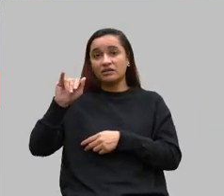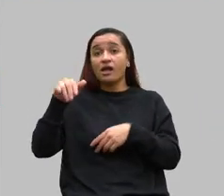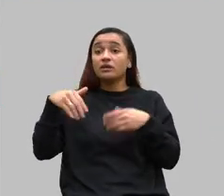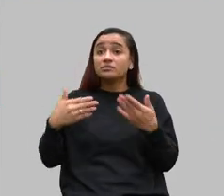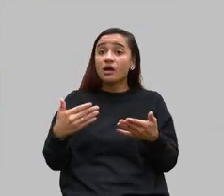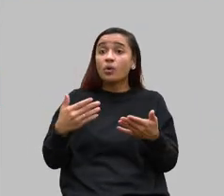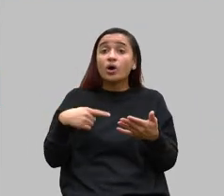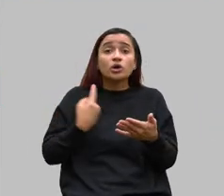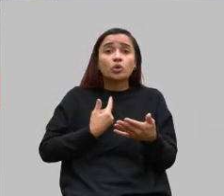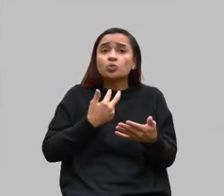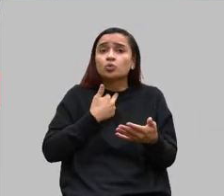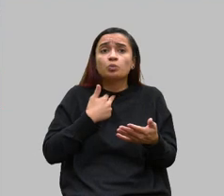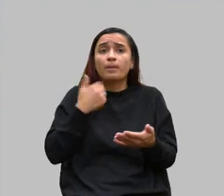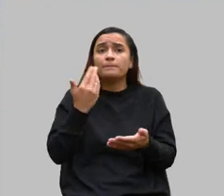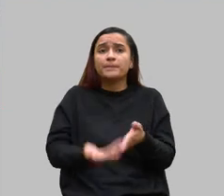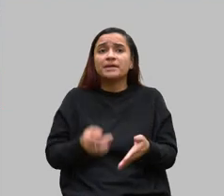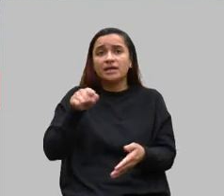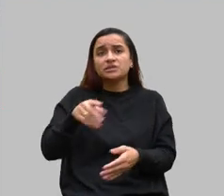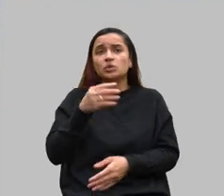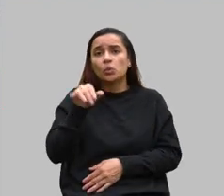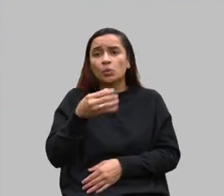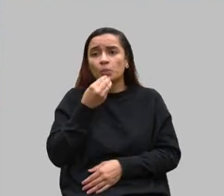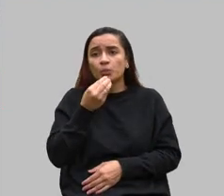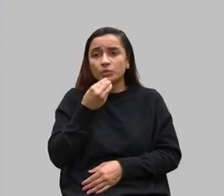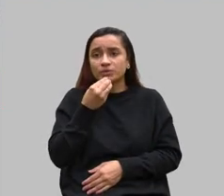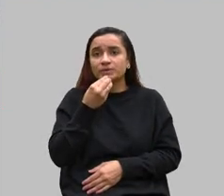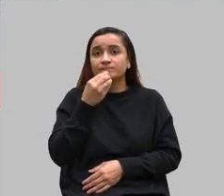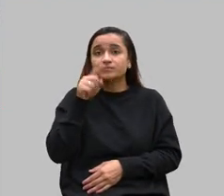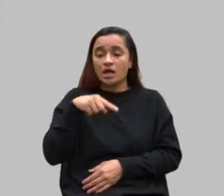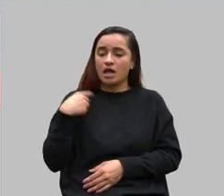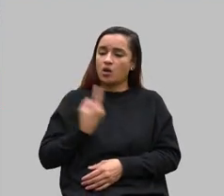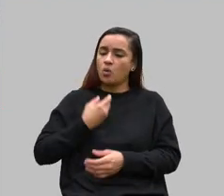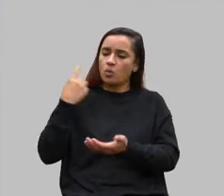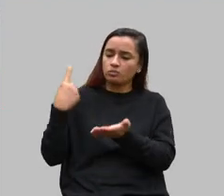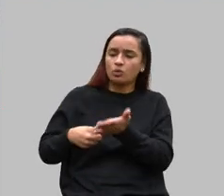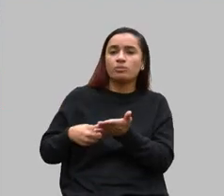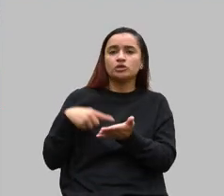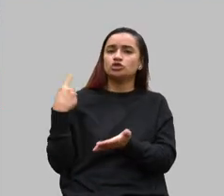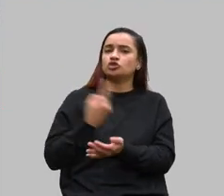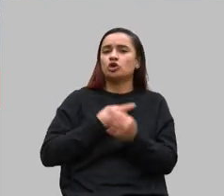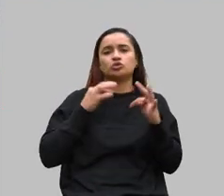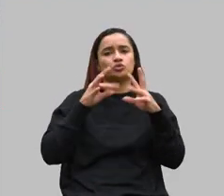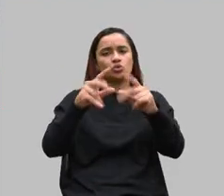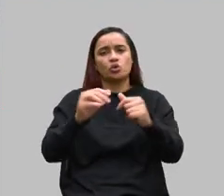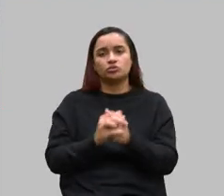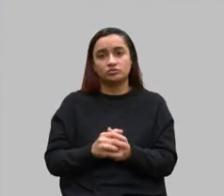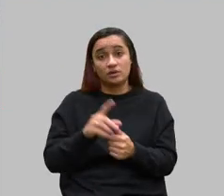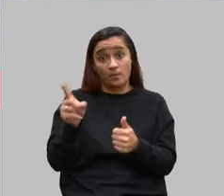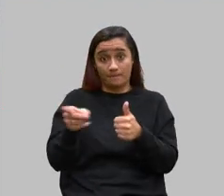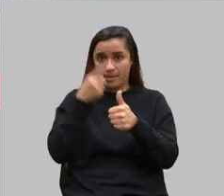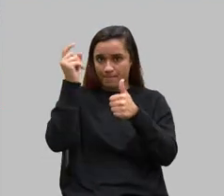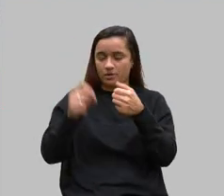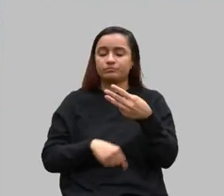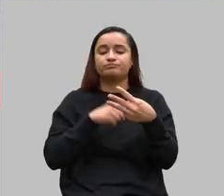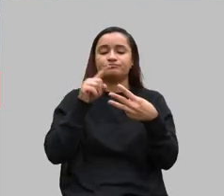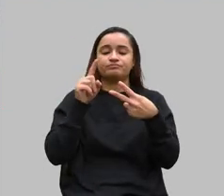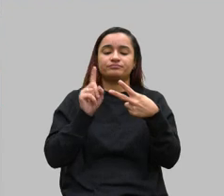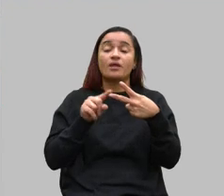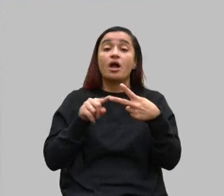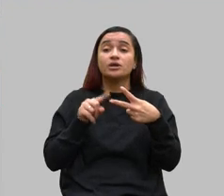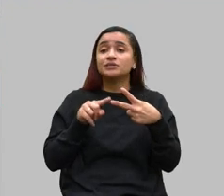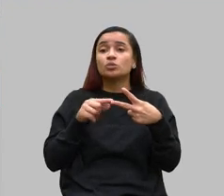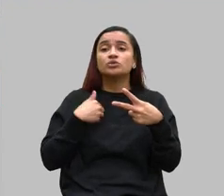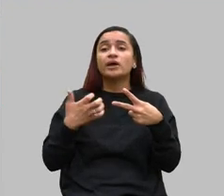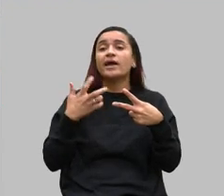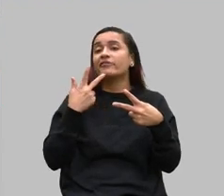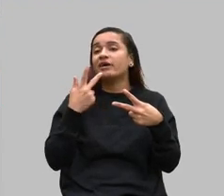podemos perder essa oportunidade e essa é uma agenda de todos nós aqui então acho que esse é o é o primeiro ponto né o segundo ponto eu queria iia falar um pouco